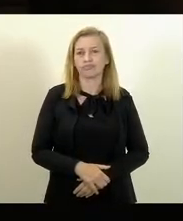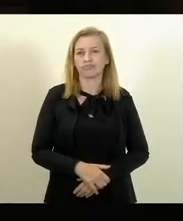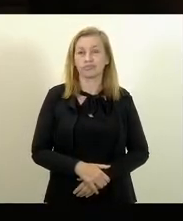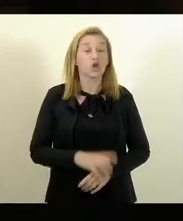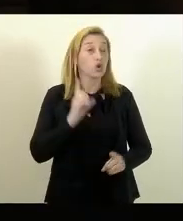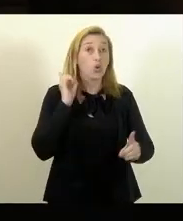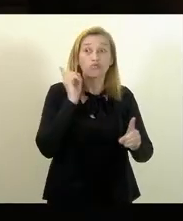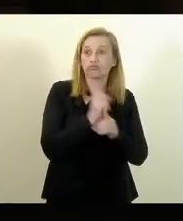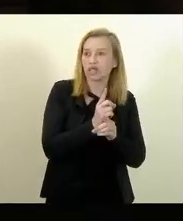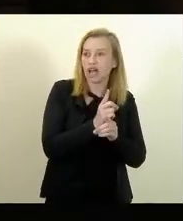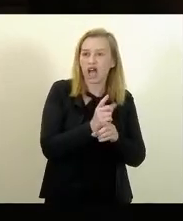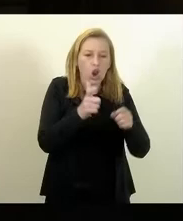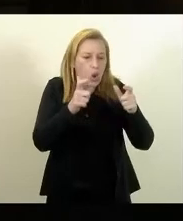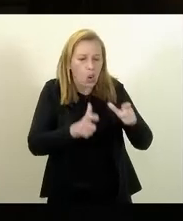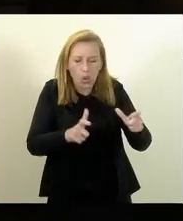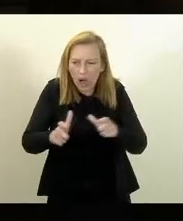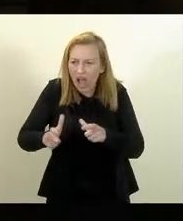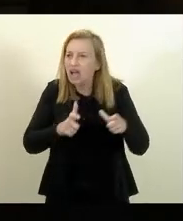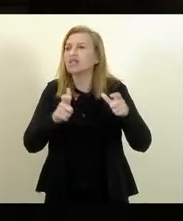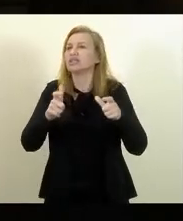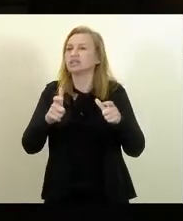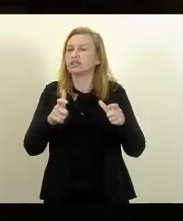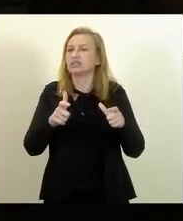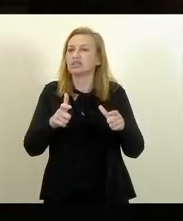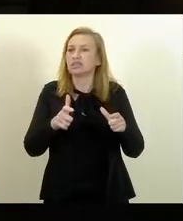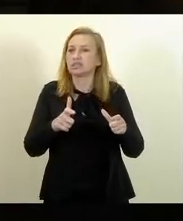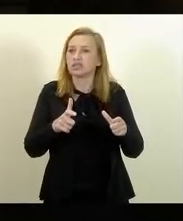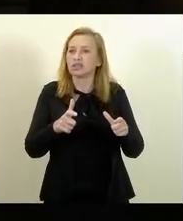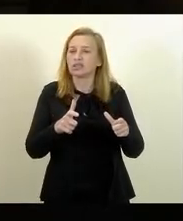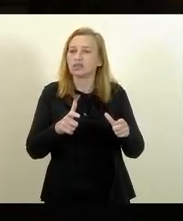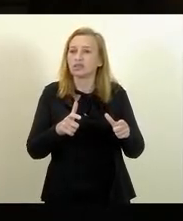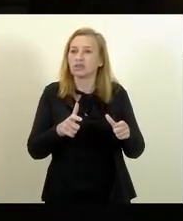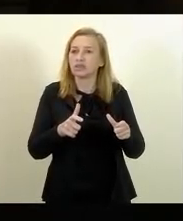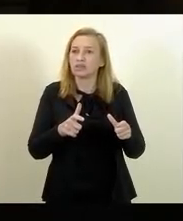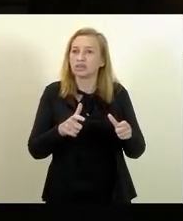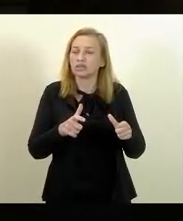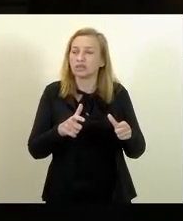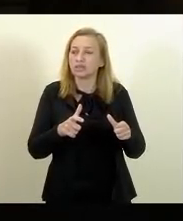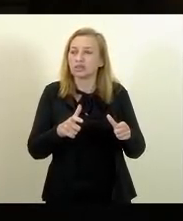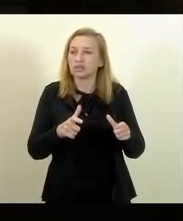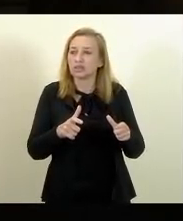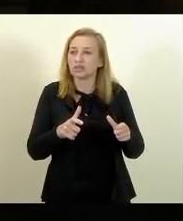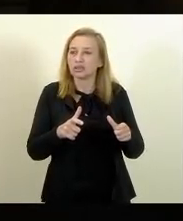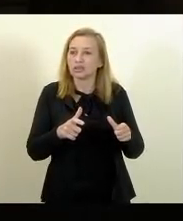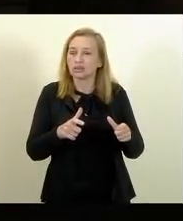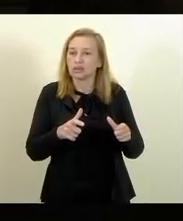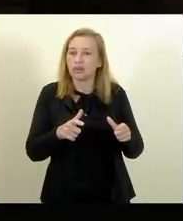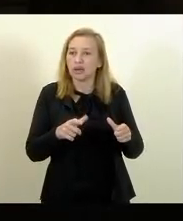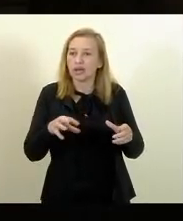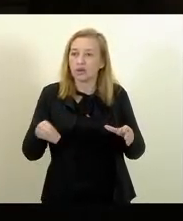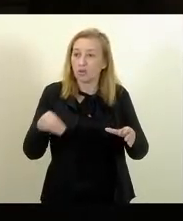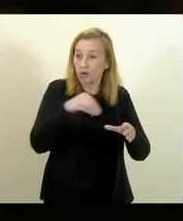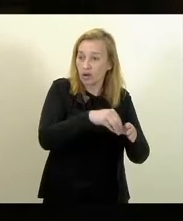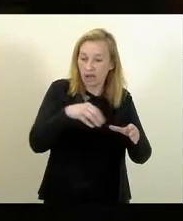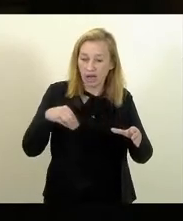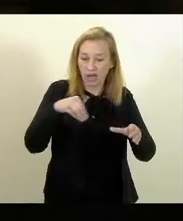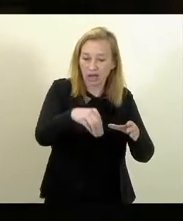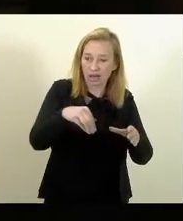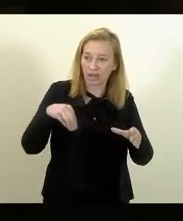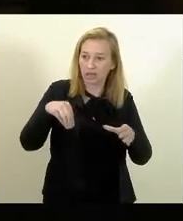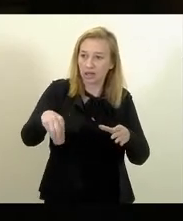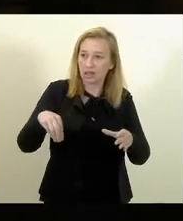encontrar lugares de colocação dos seus aliados, dos seus